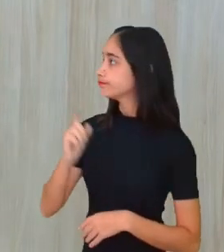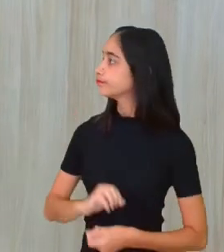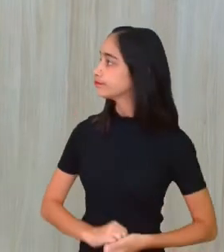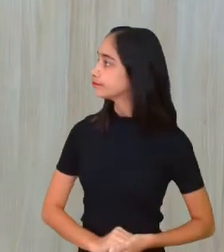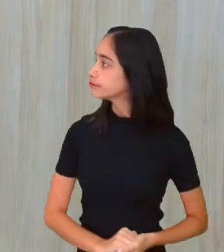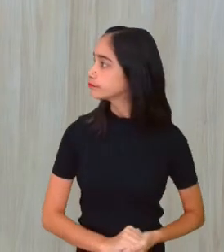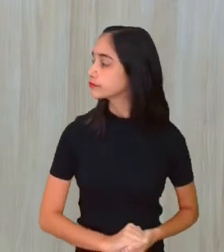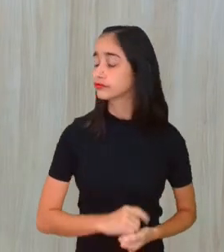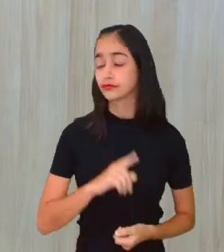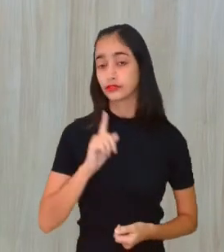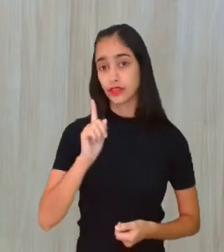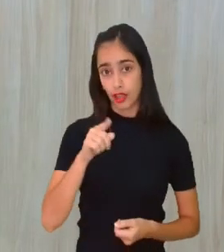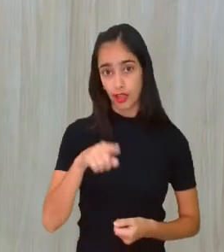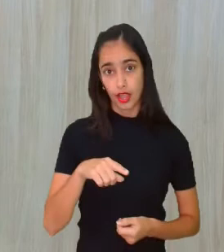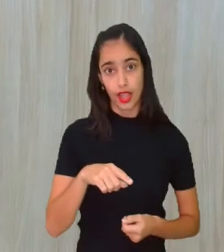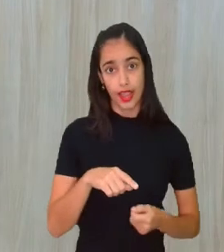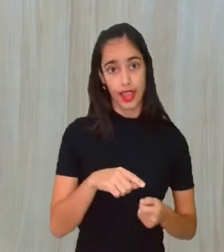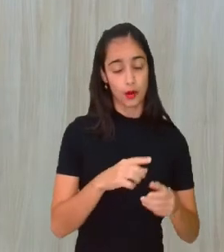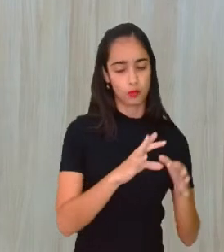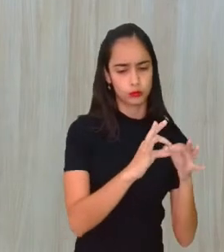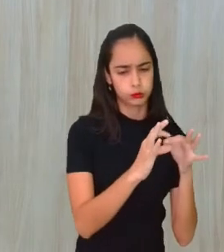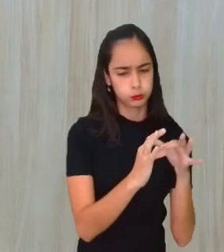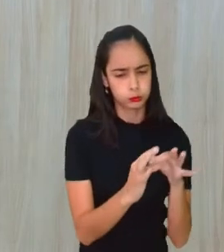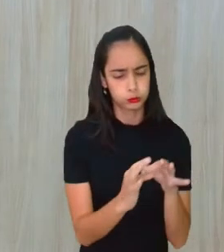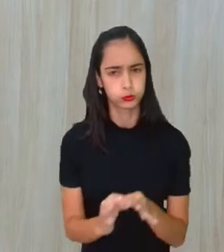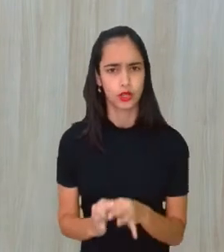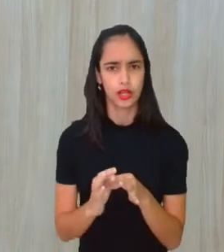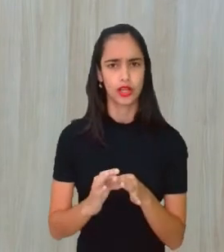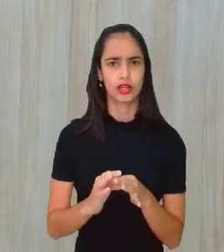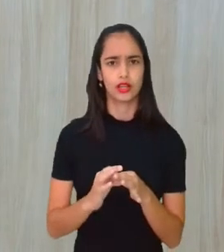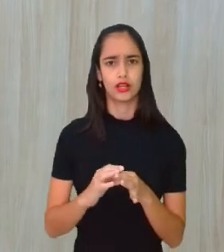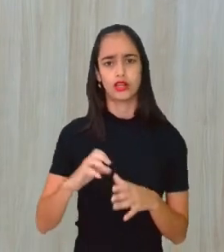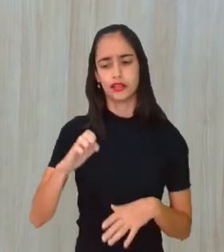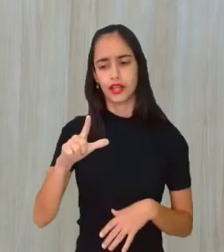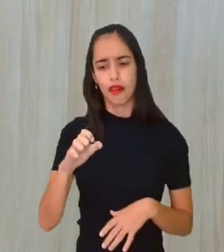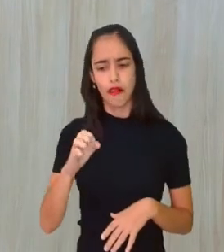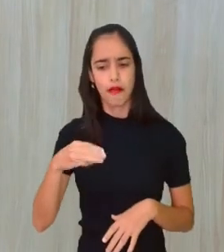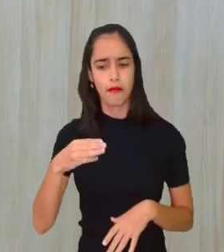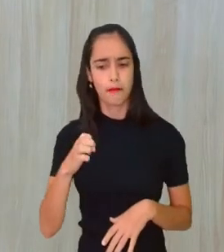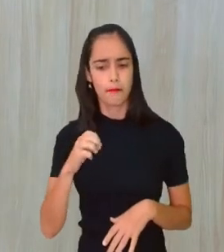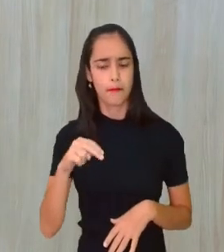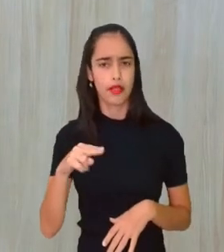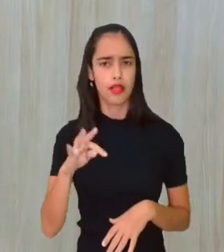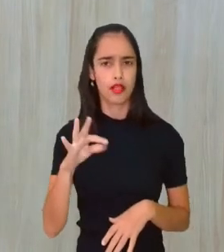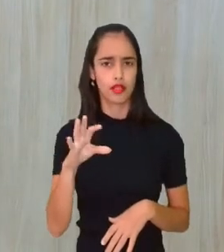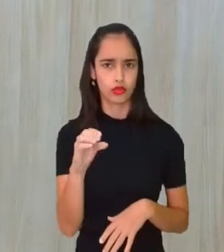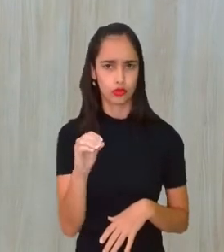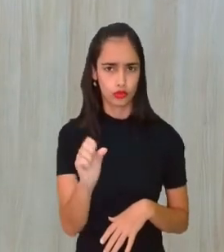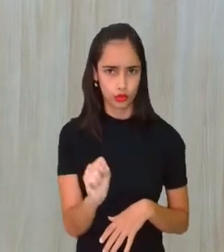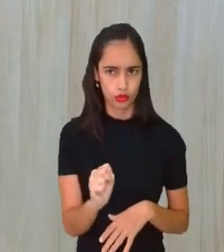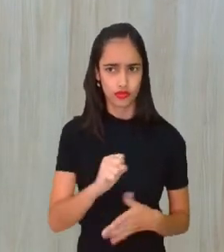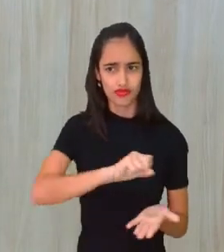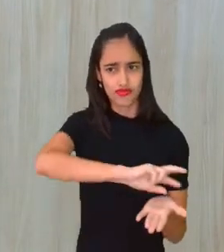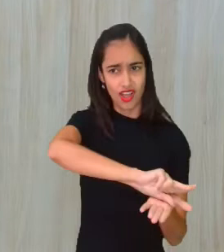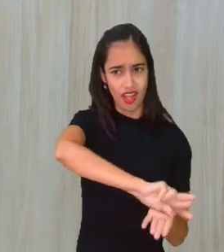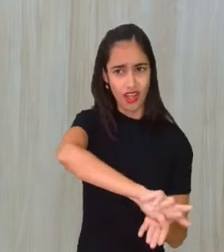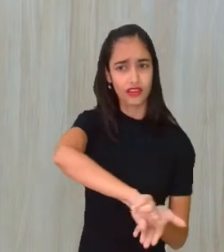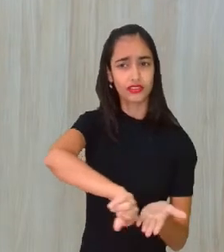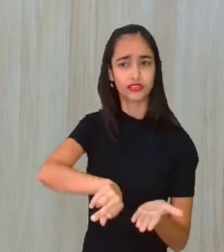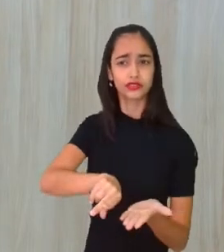Então, é uma ligação, não é, de elementos como geradores, receptores,